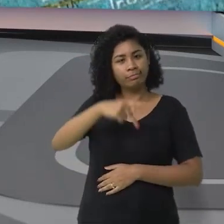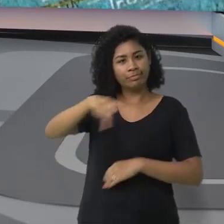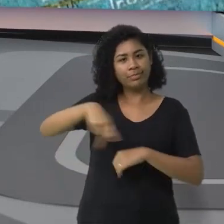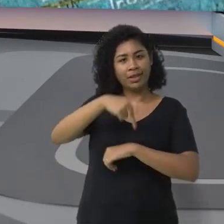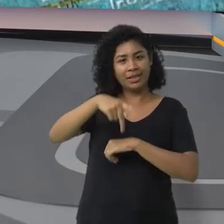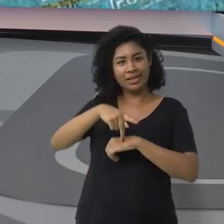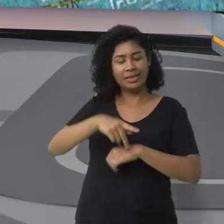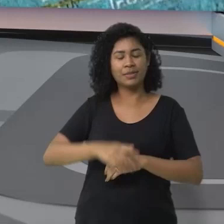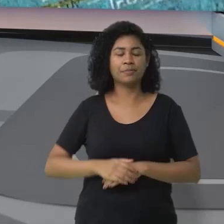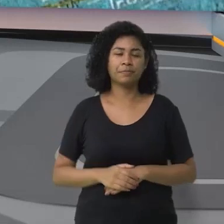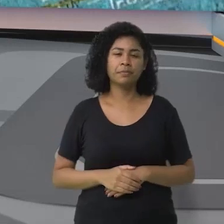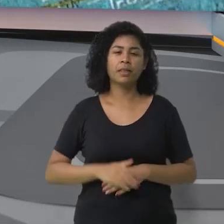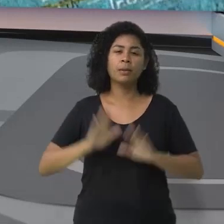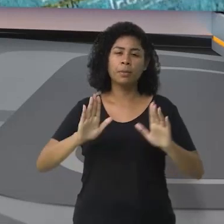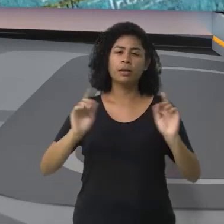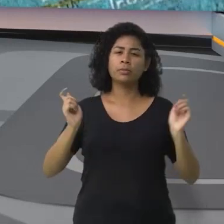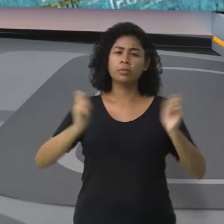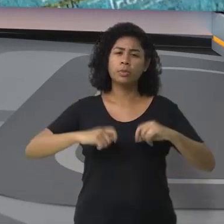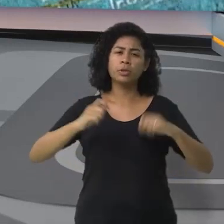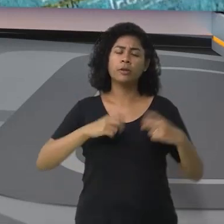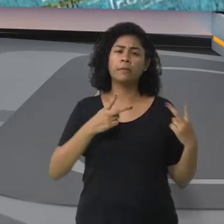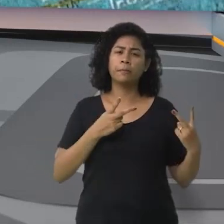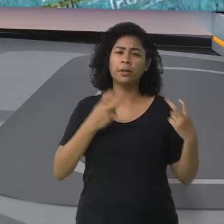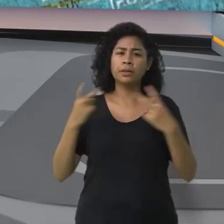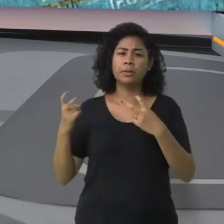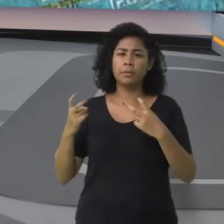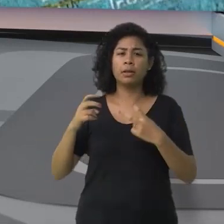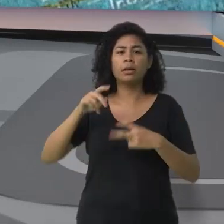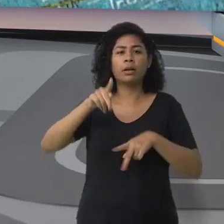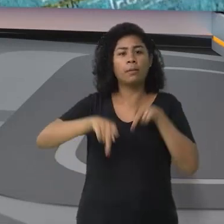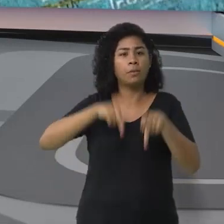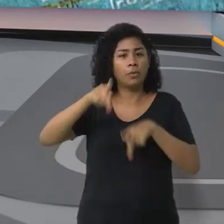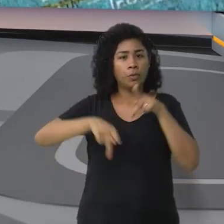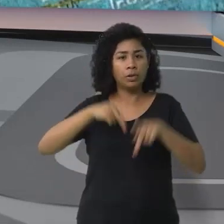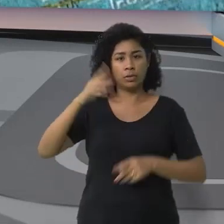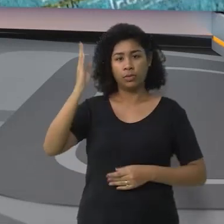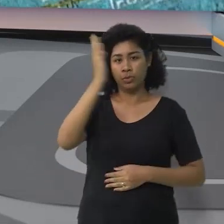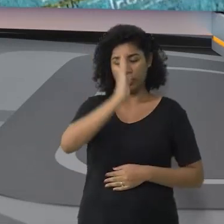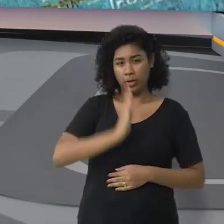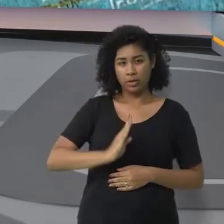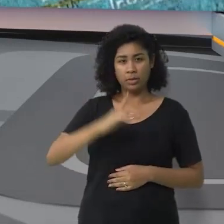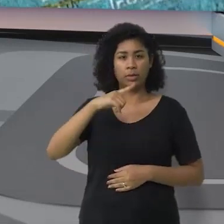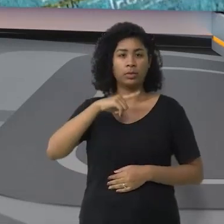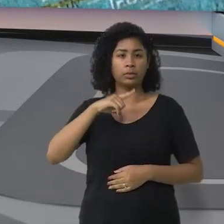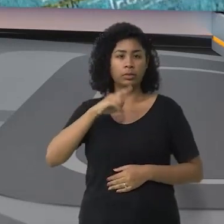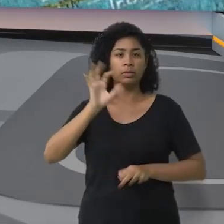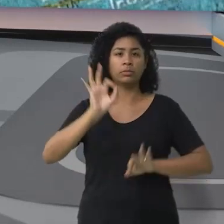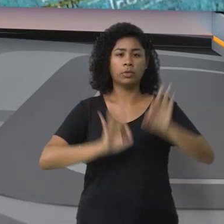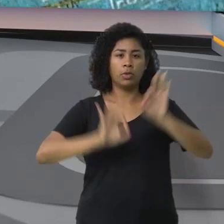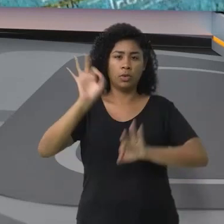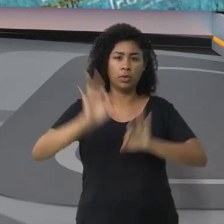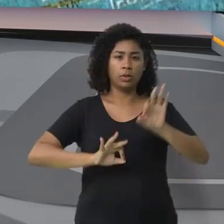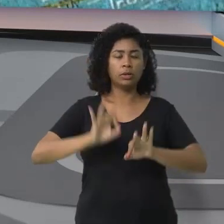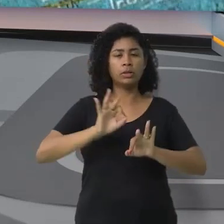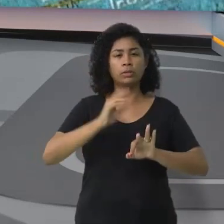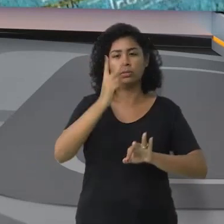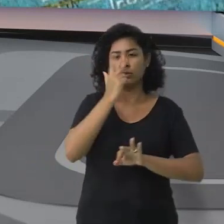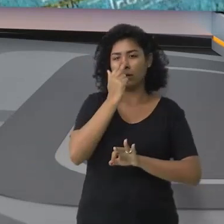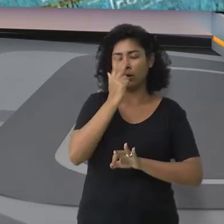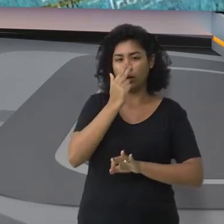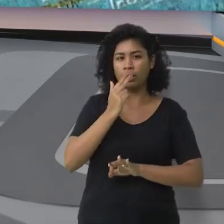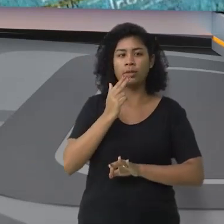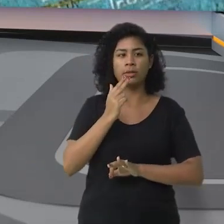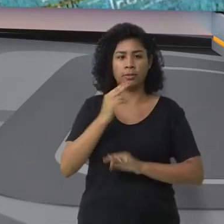tá? Mas, além de a gente verificar que a população brasileira, ela vai estar distribuída de forma irregular, tendo